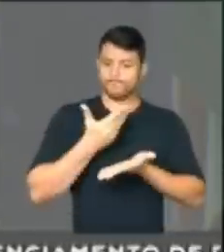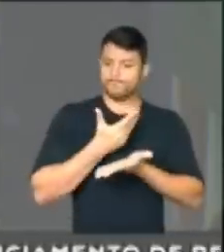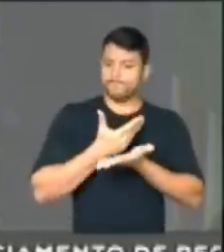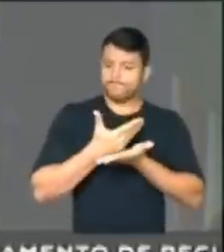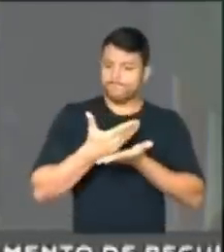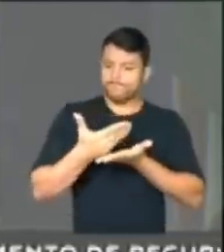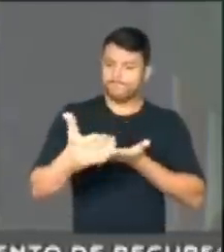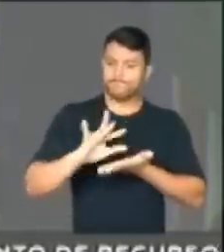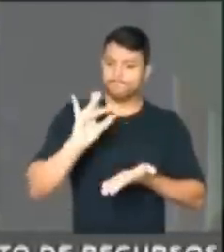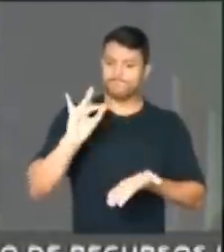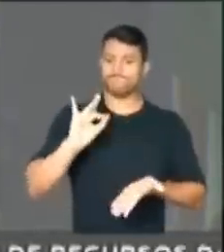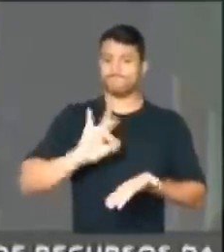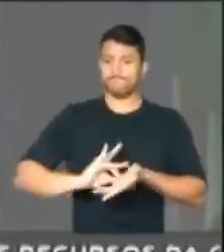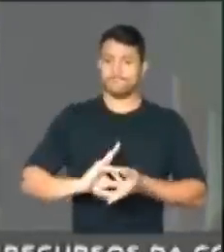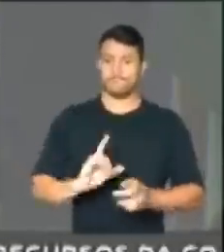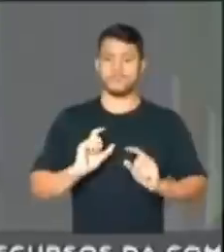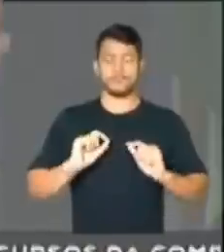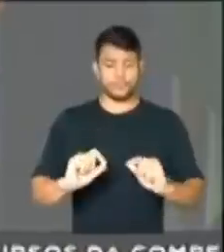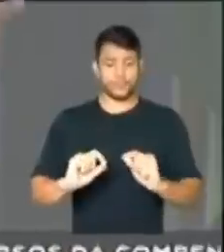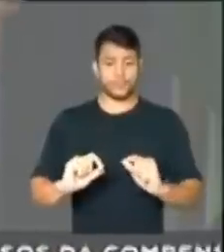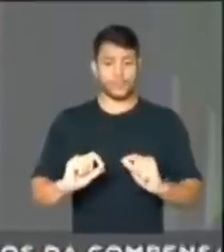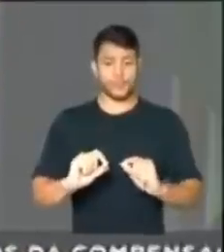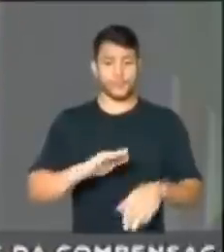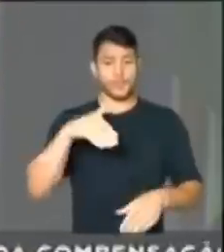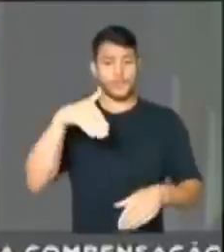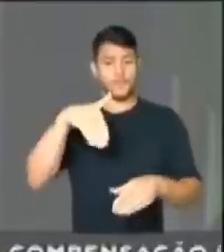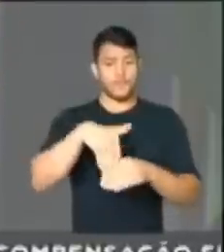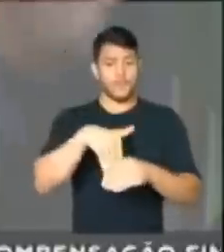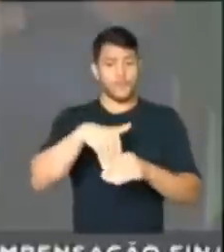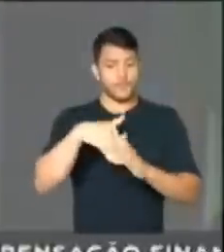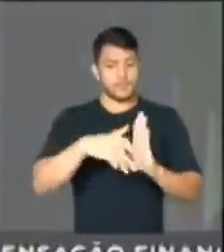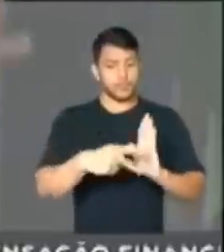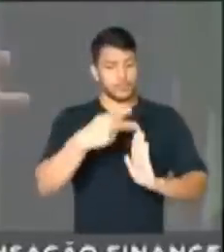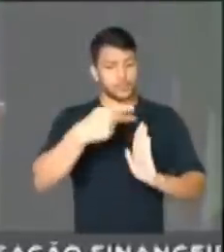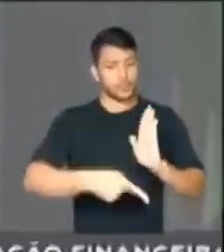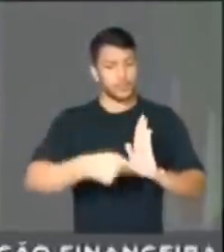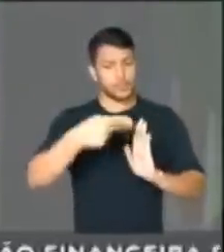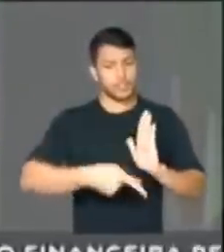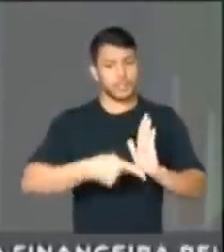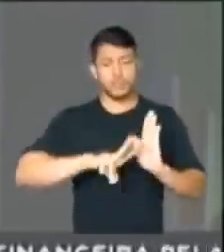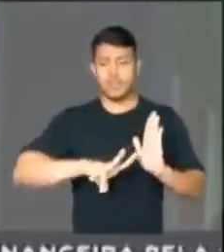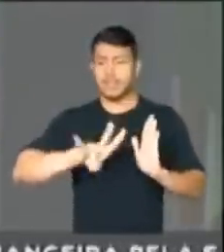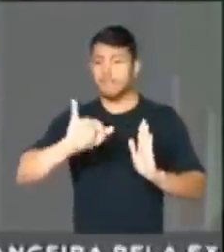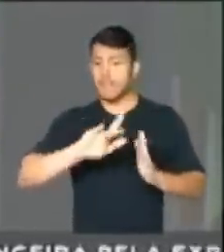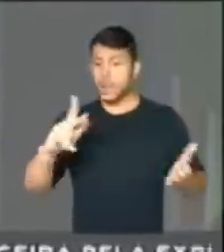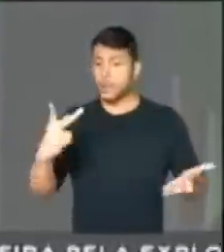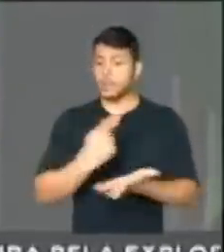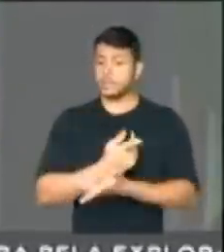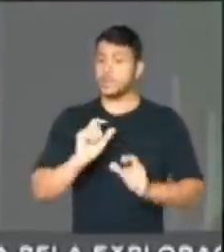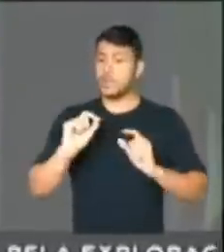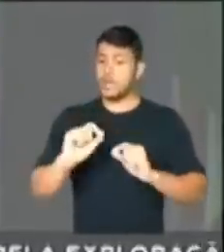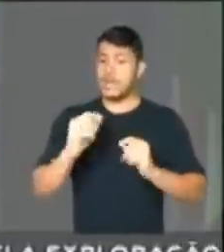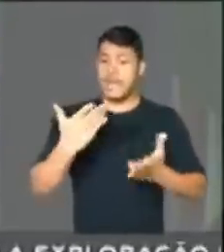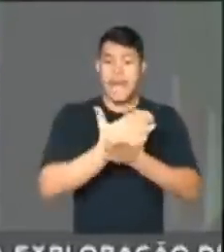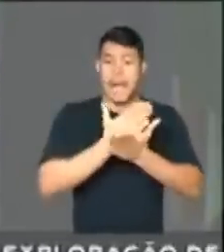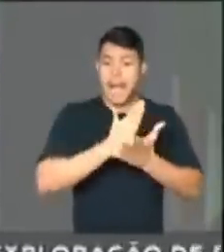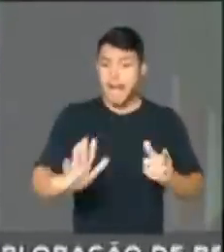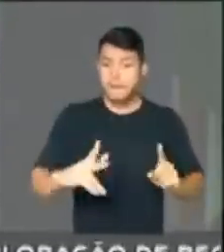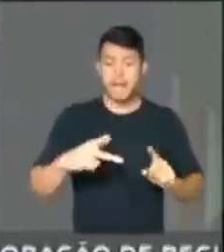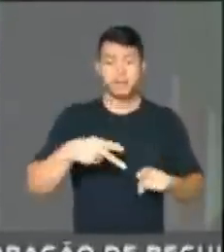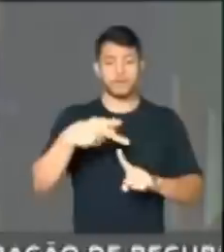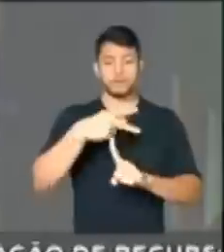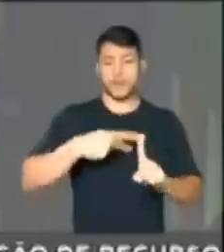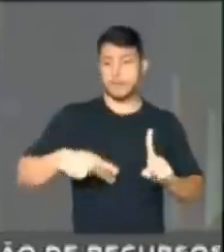nesta casa a votação de um projeto que destrói a Previdência Pública do